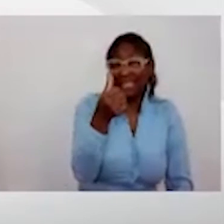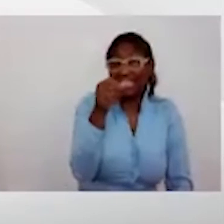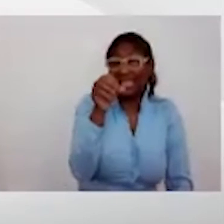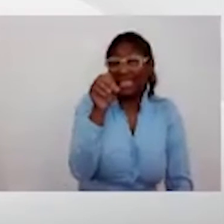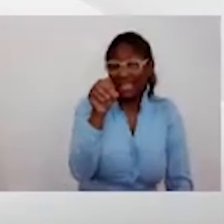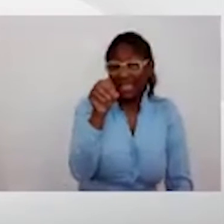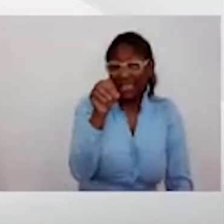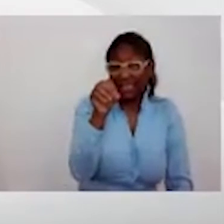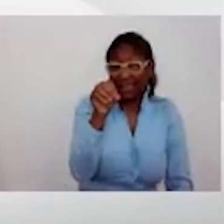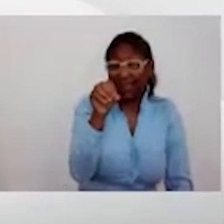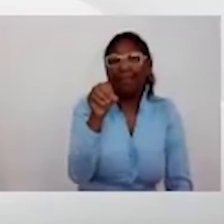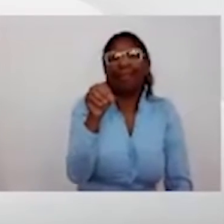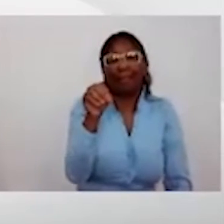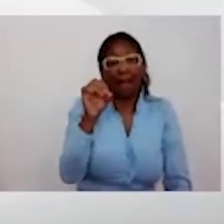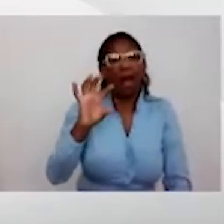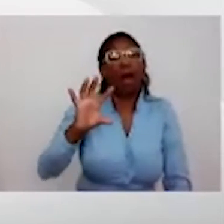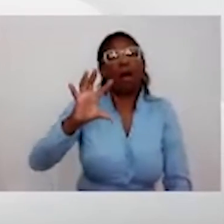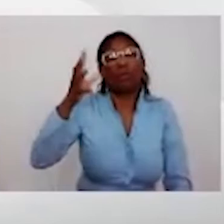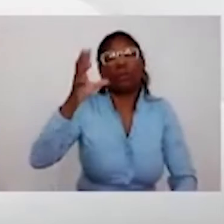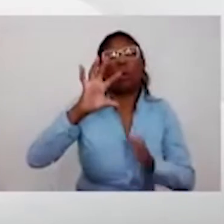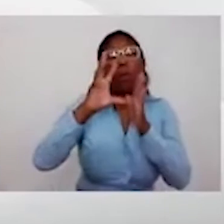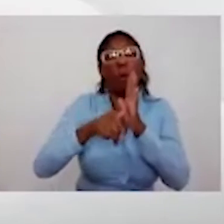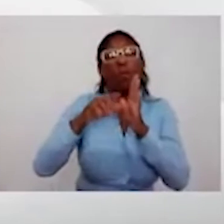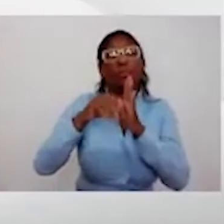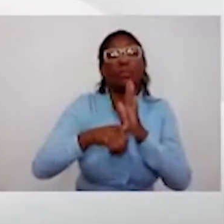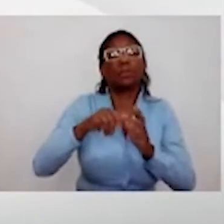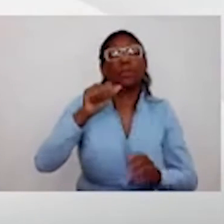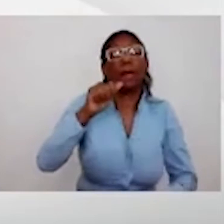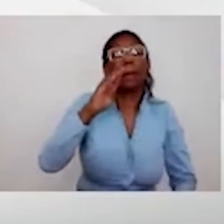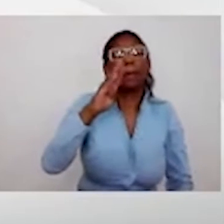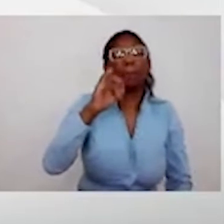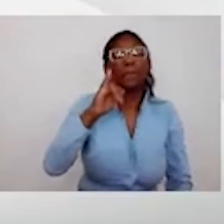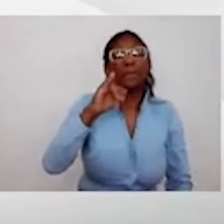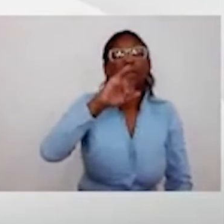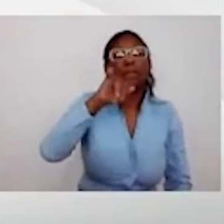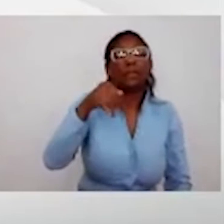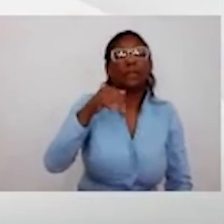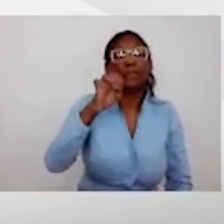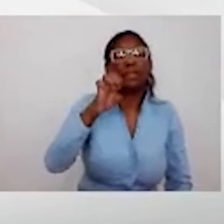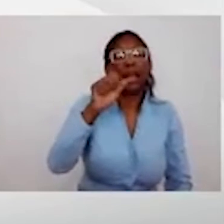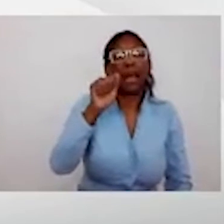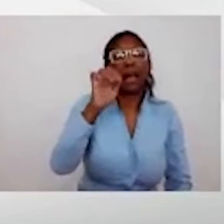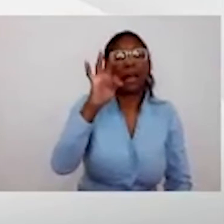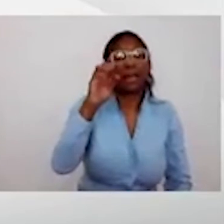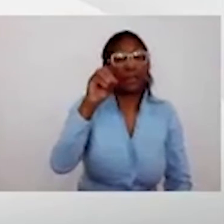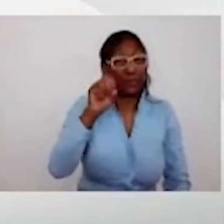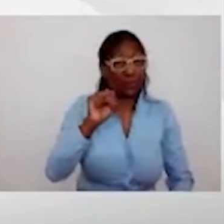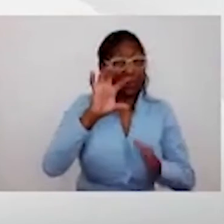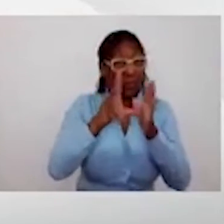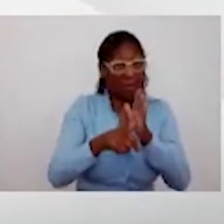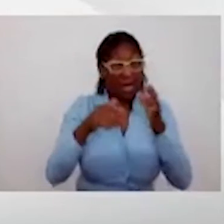769 casos de abigeato, e nós chegamos também aqui no menor total da série histórica para